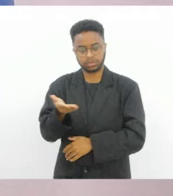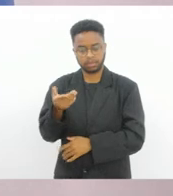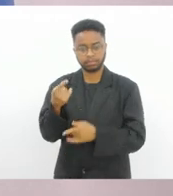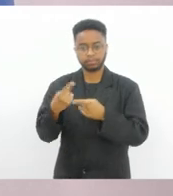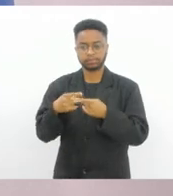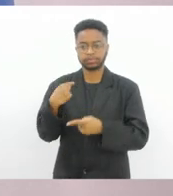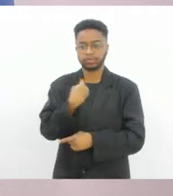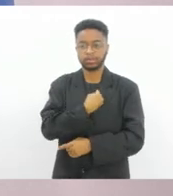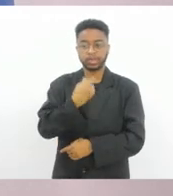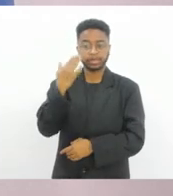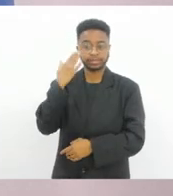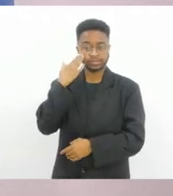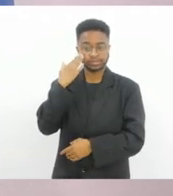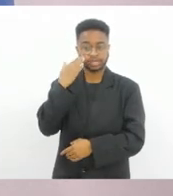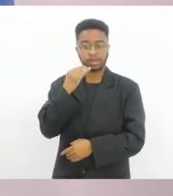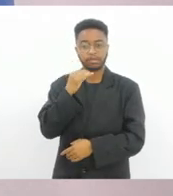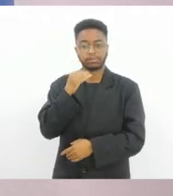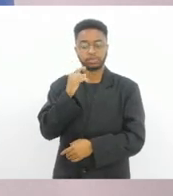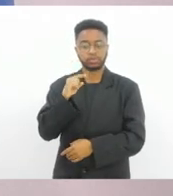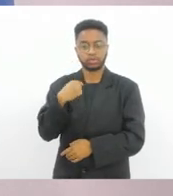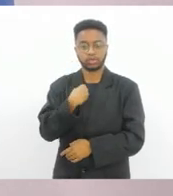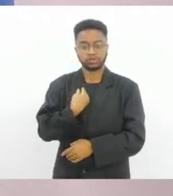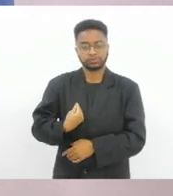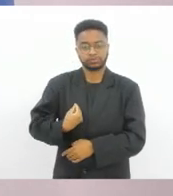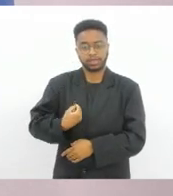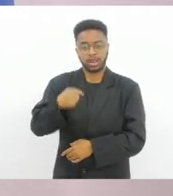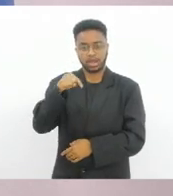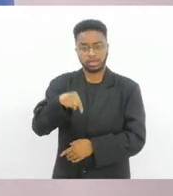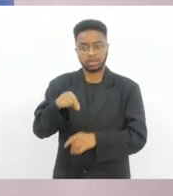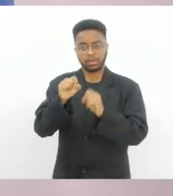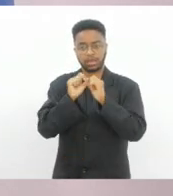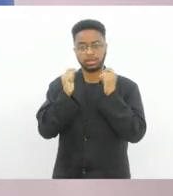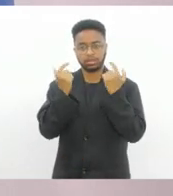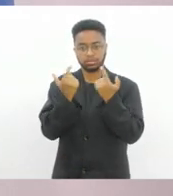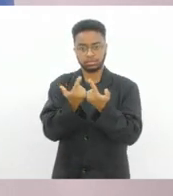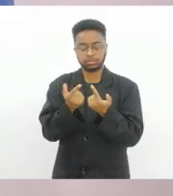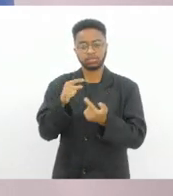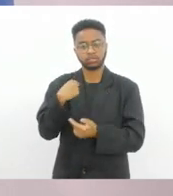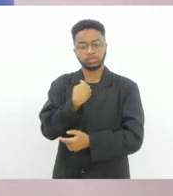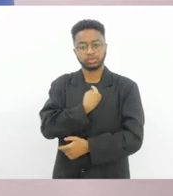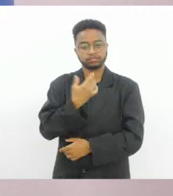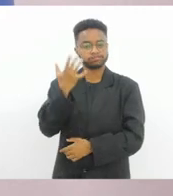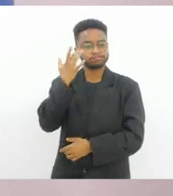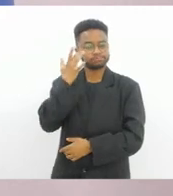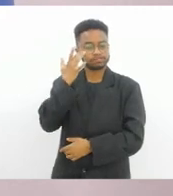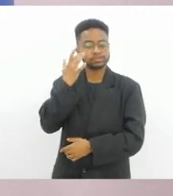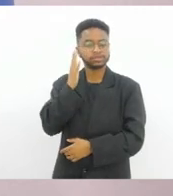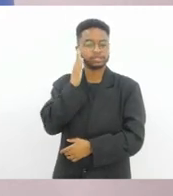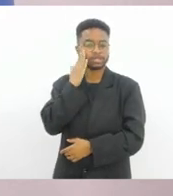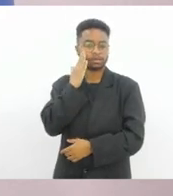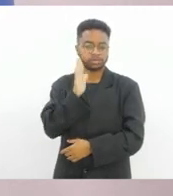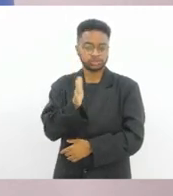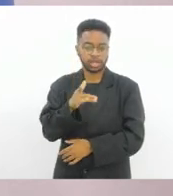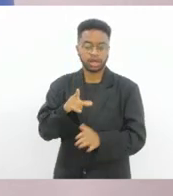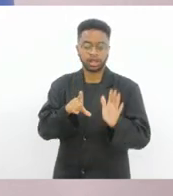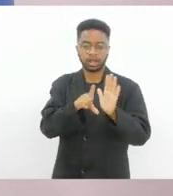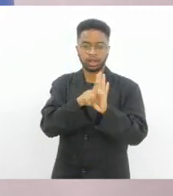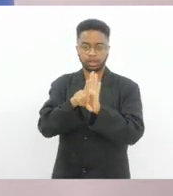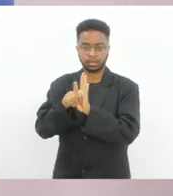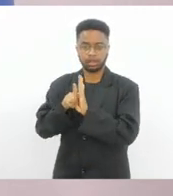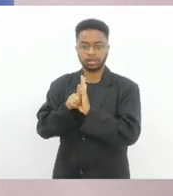que, estando numa casa de leis, a gente já está calejada de saber que as leis em